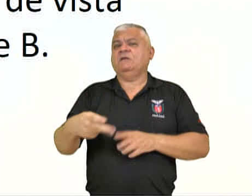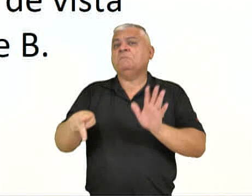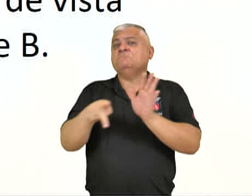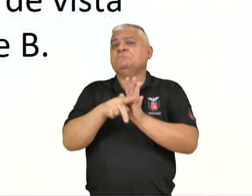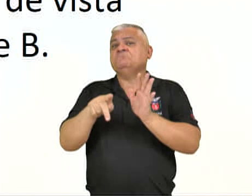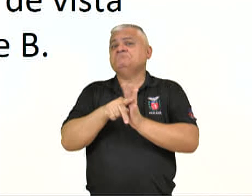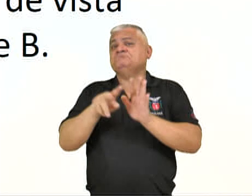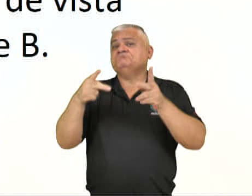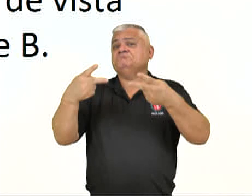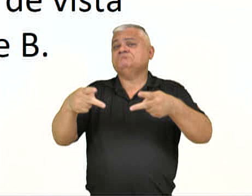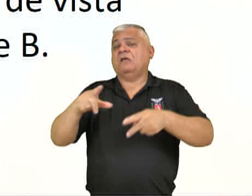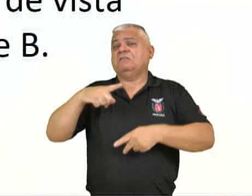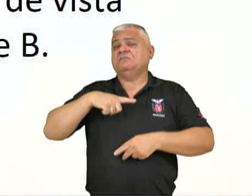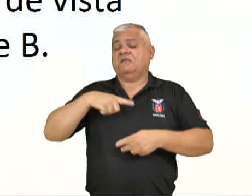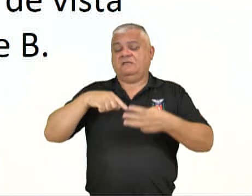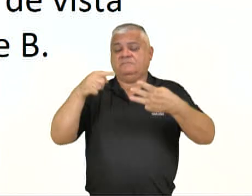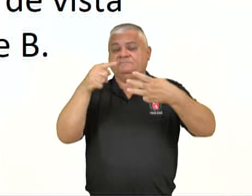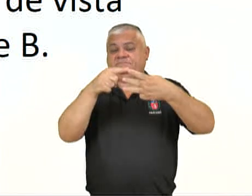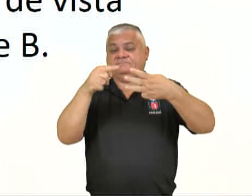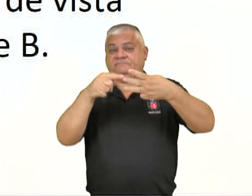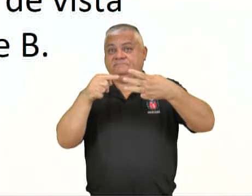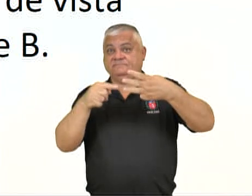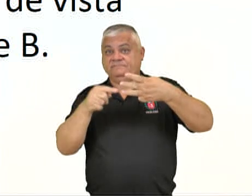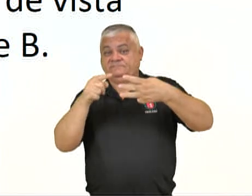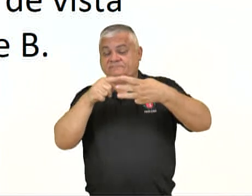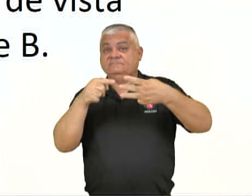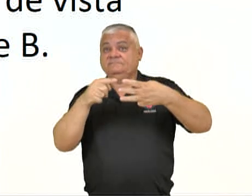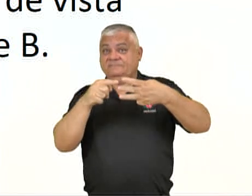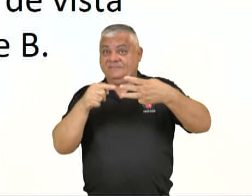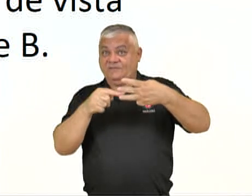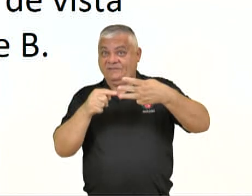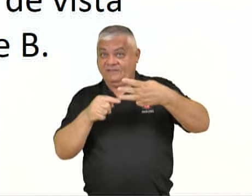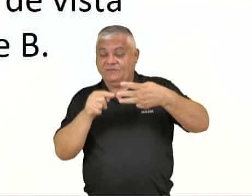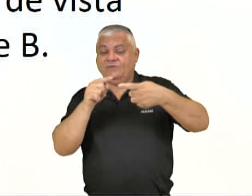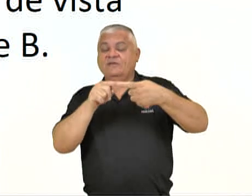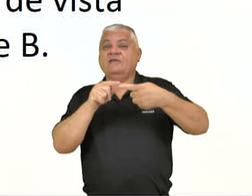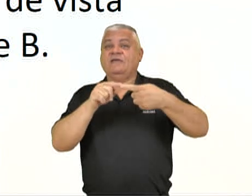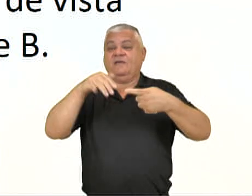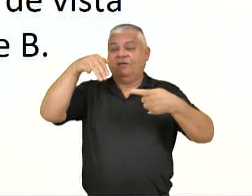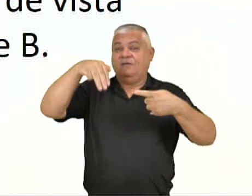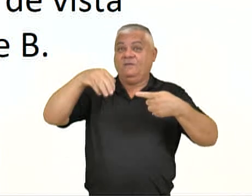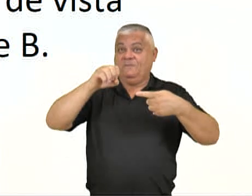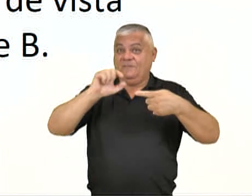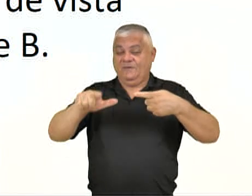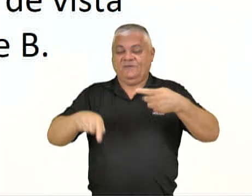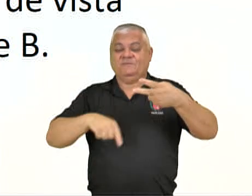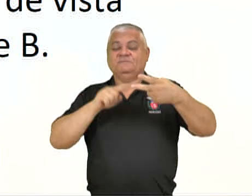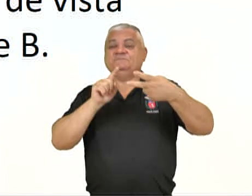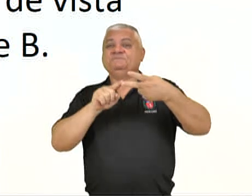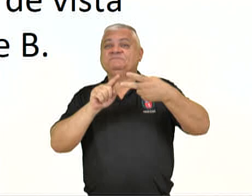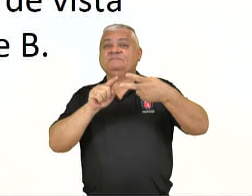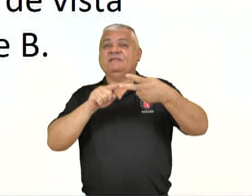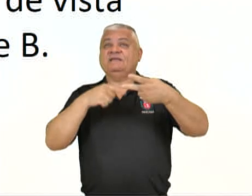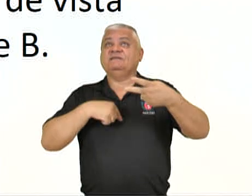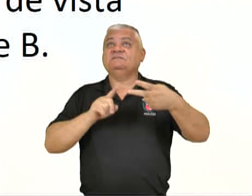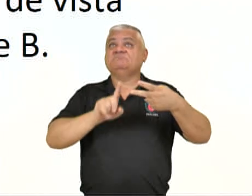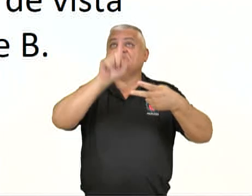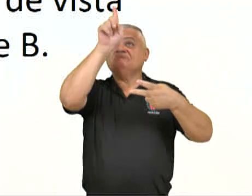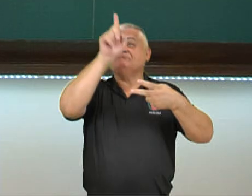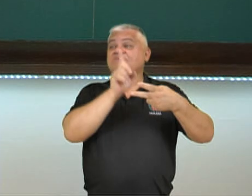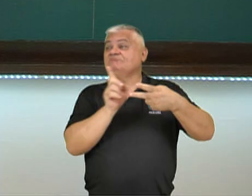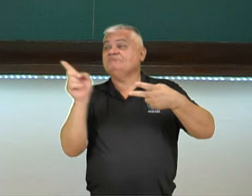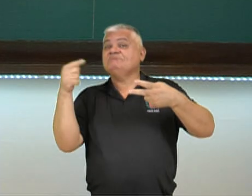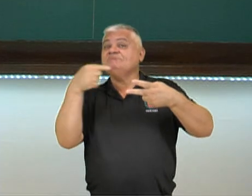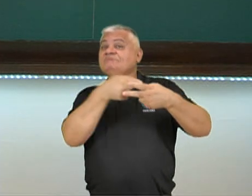são expressas por três itens: a intensidade, que a gente chama normalmente de módulo, a direção e o sentido que atua essa